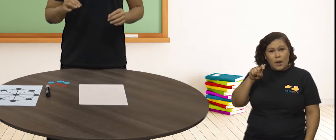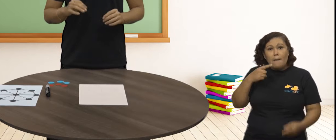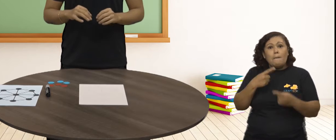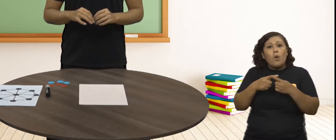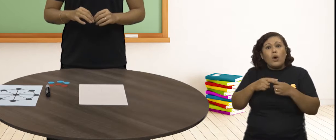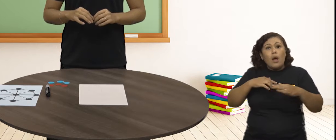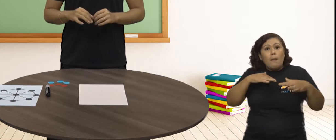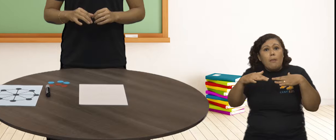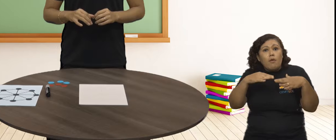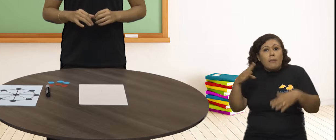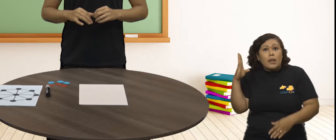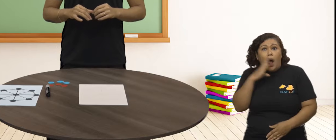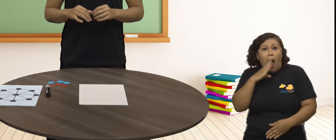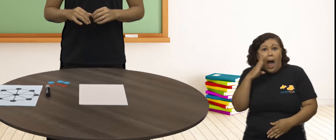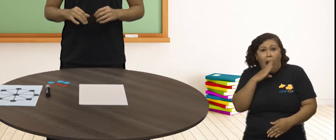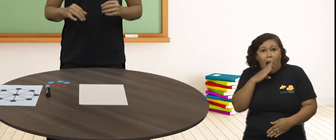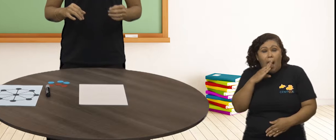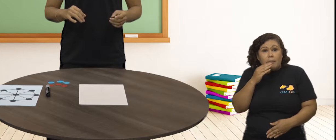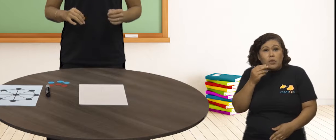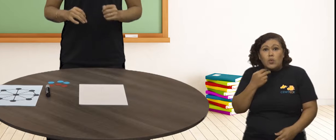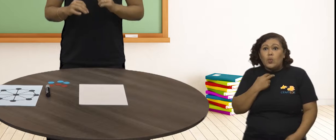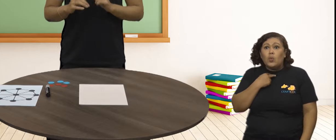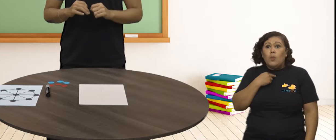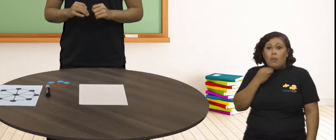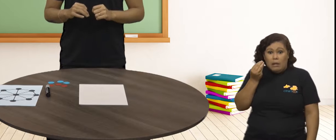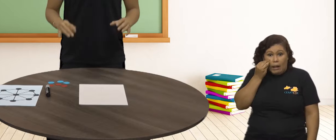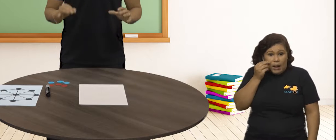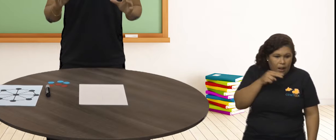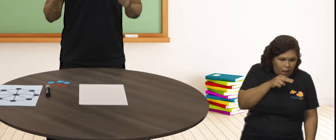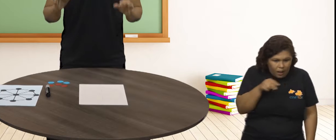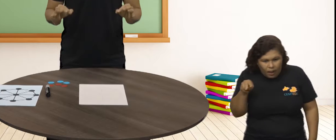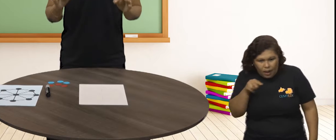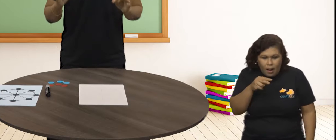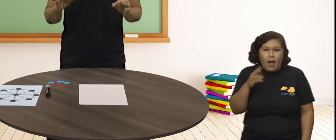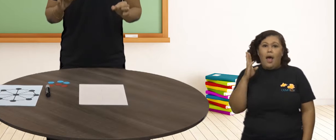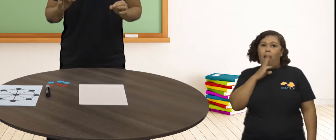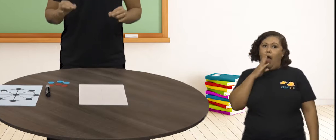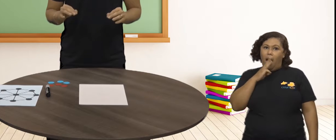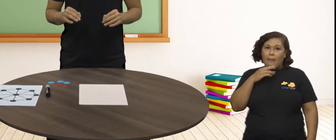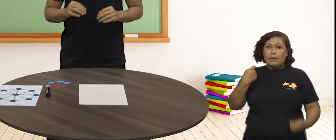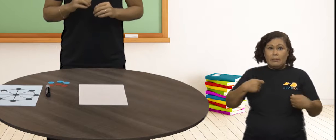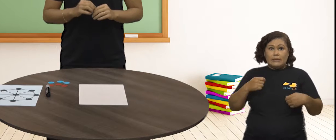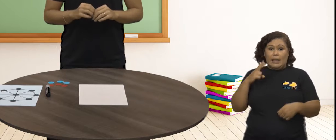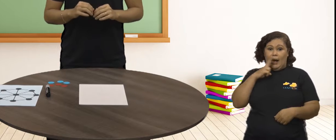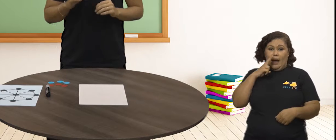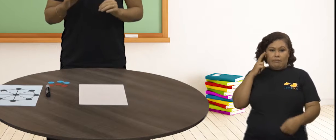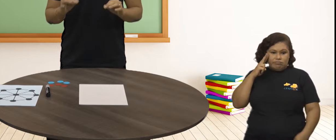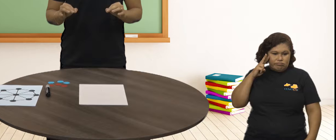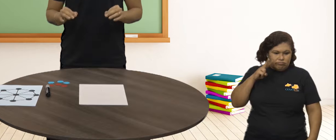tão rapidamente na água que é difícil acompanhá-las com o olhar. É com a mesma agilidade que os